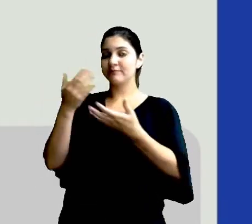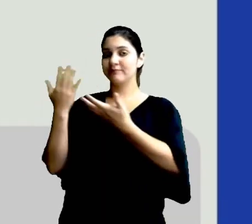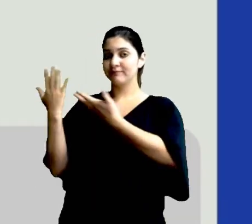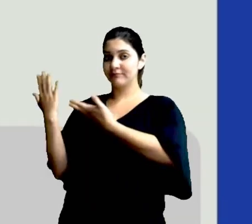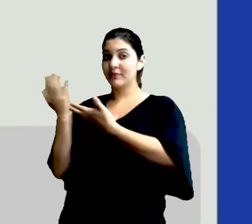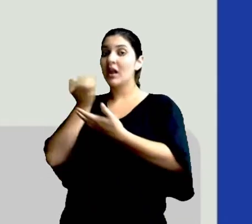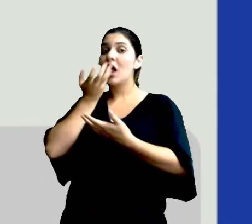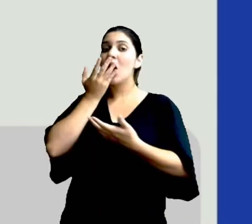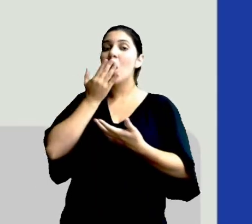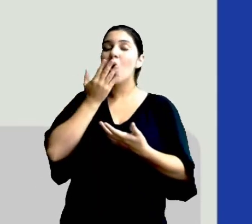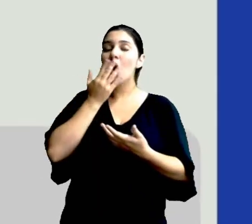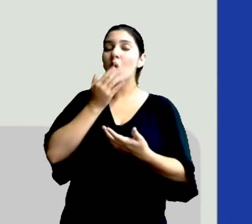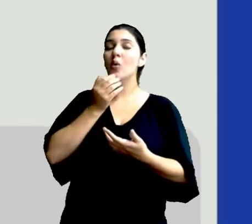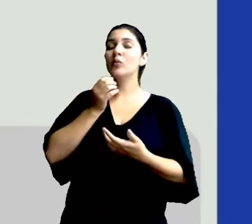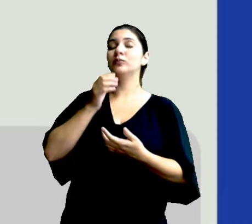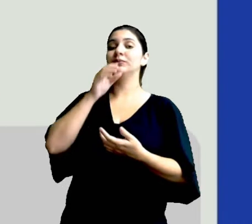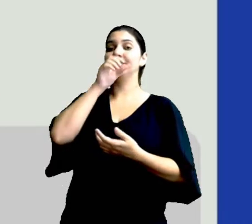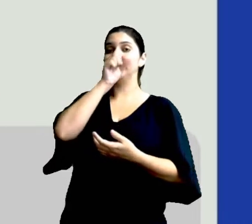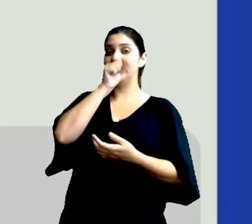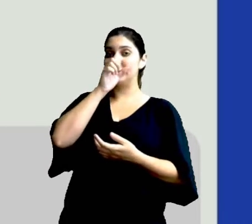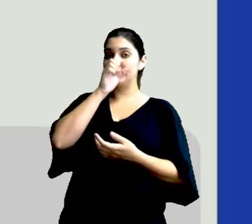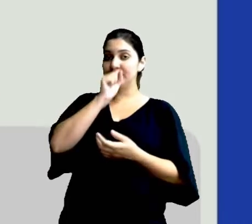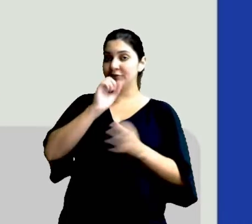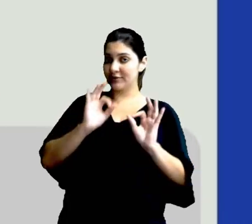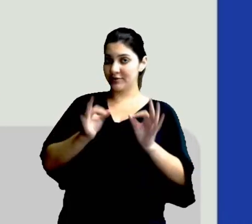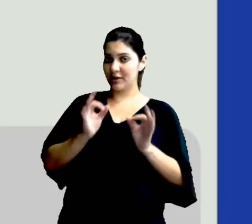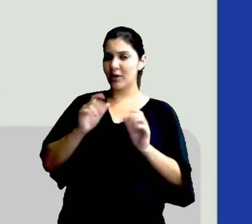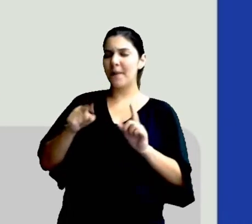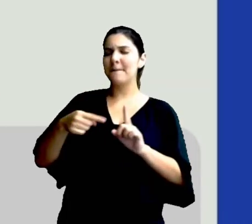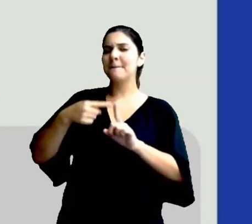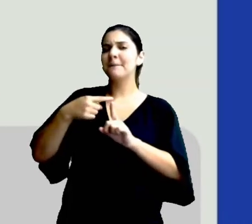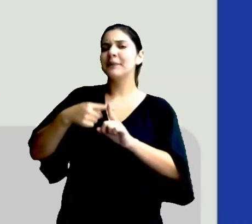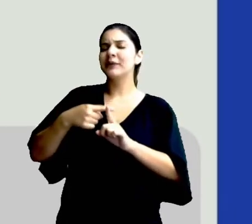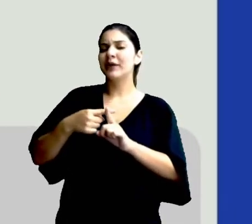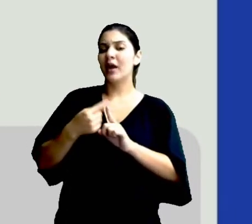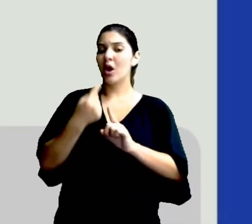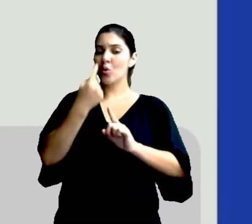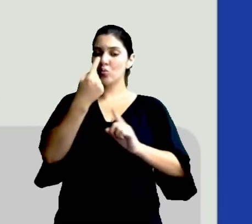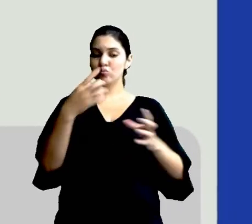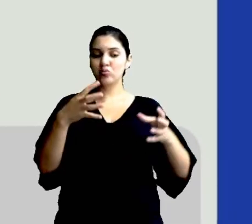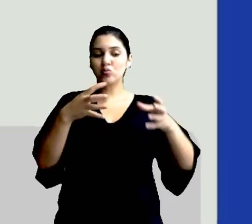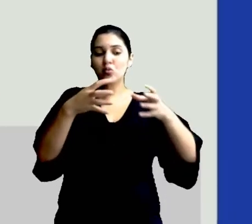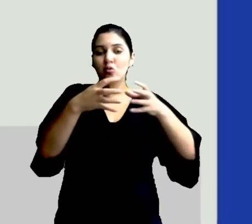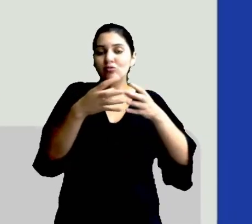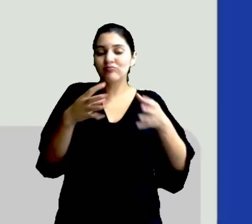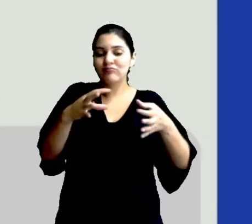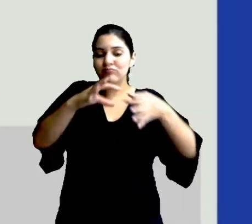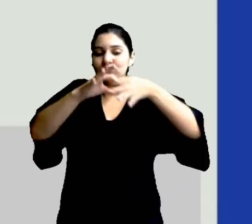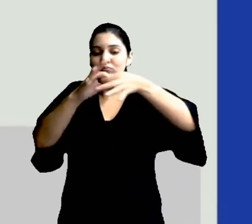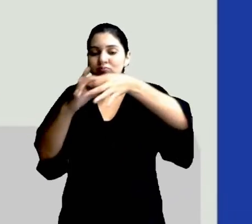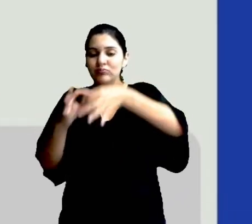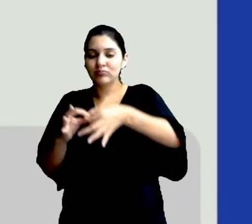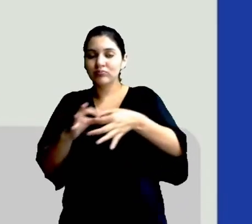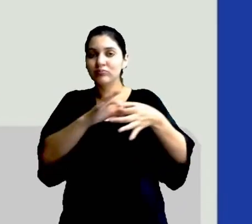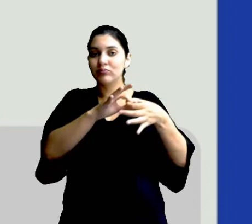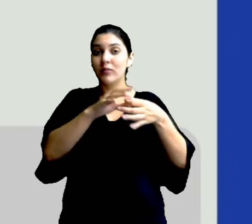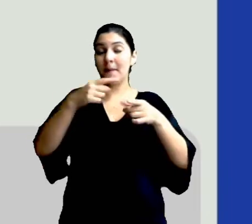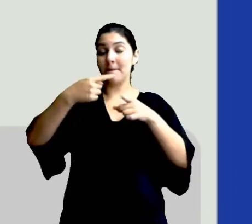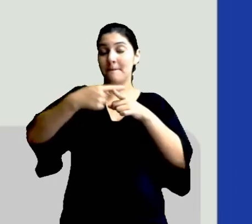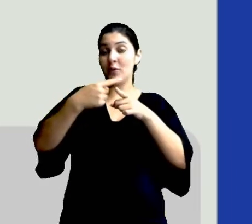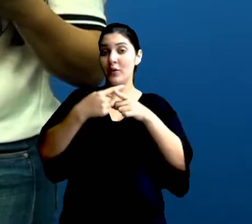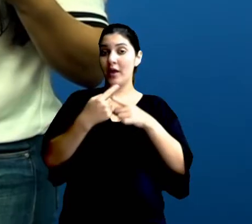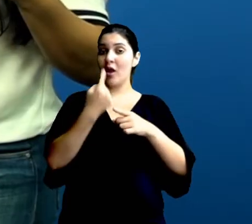aí laranja, tá certo? Então, por que um conjunto está dentro do outro? Porque